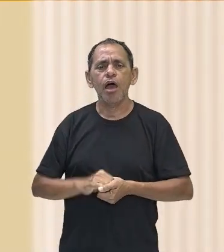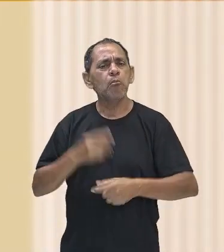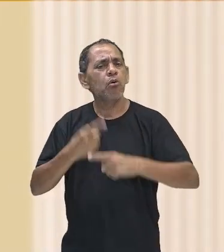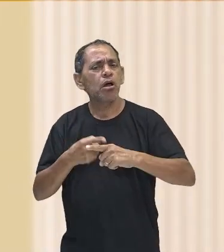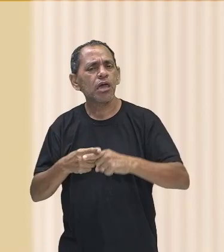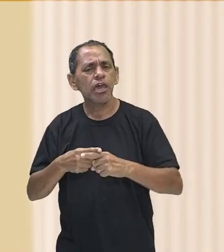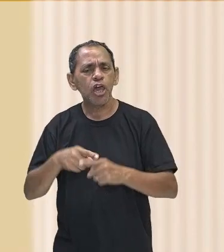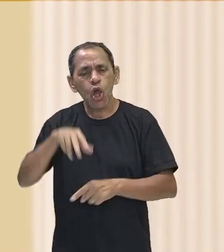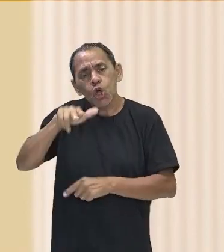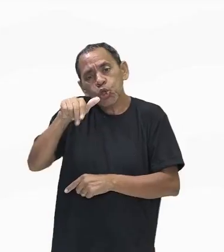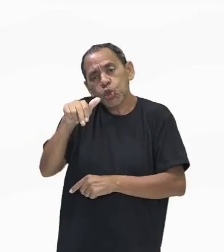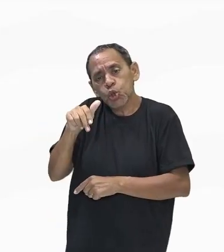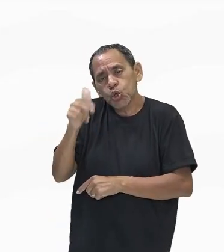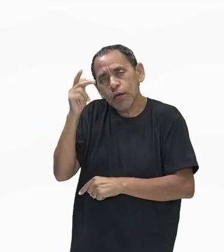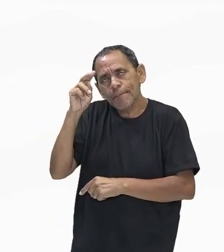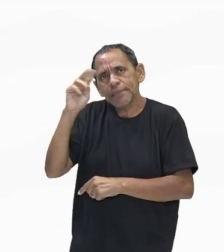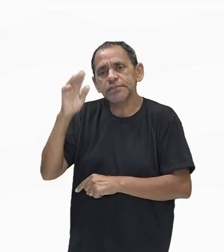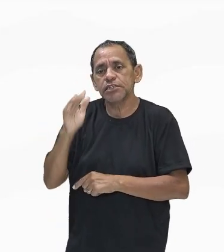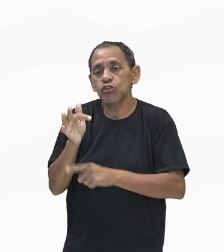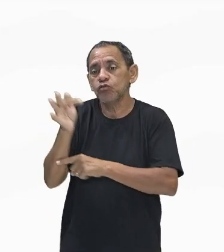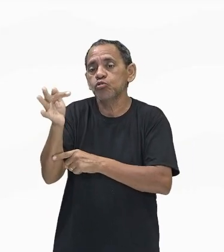continuar falando aí do propósito de vida.